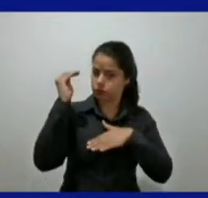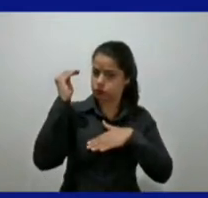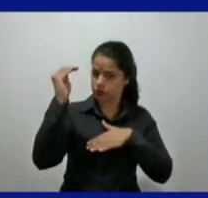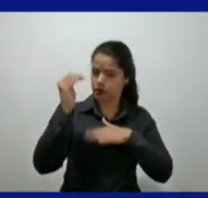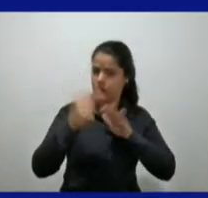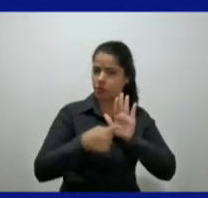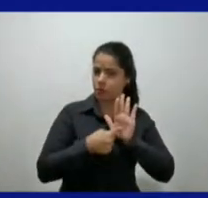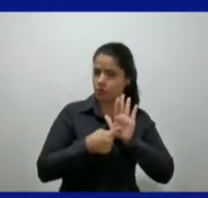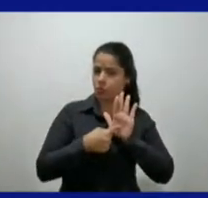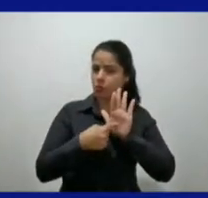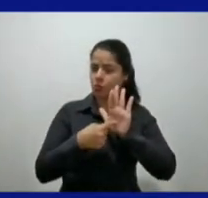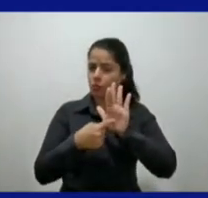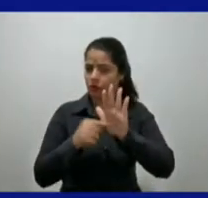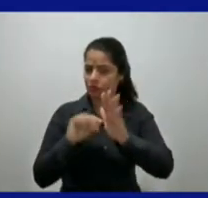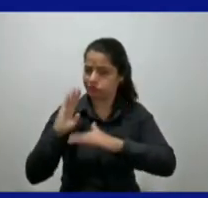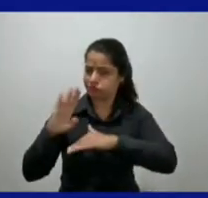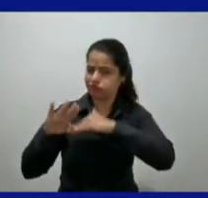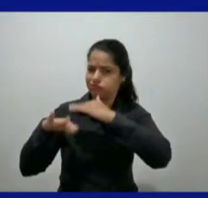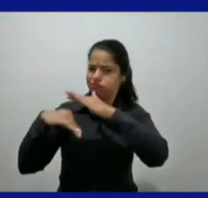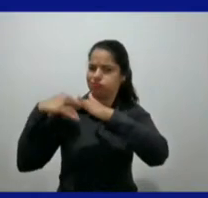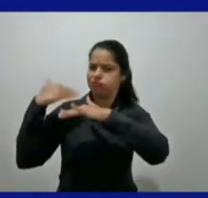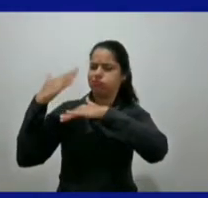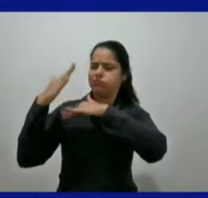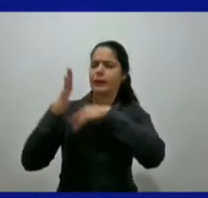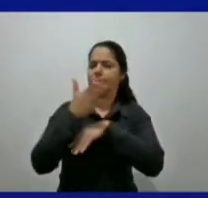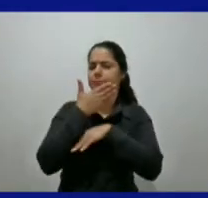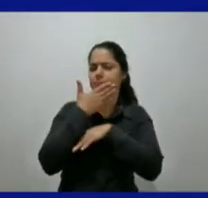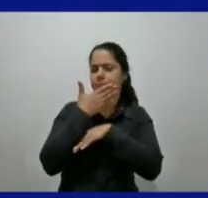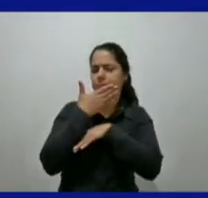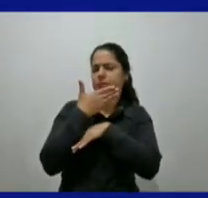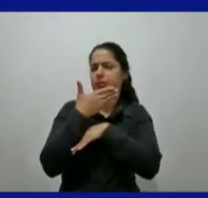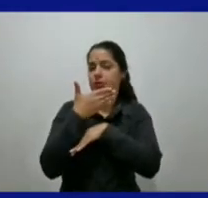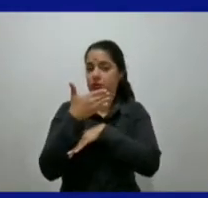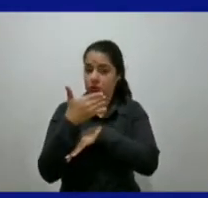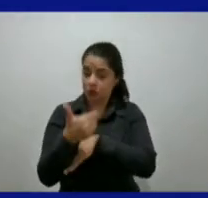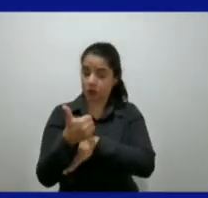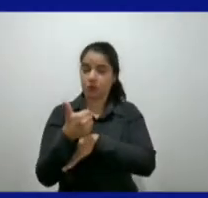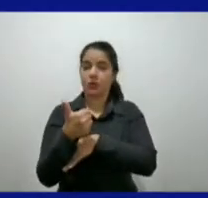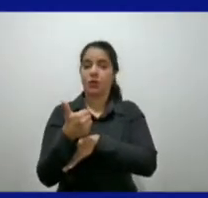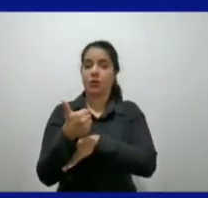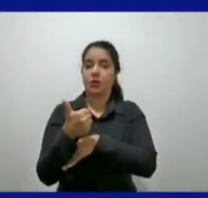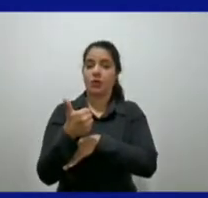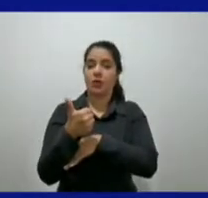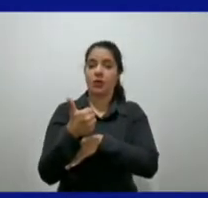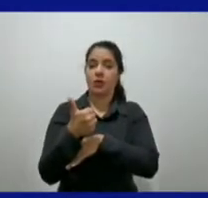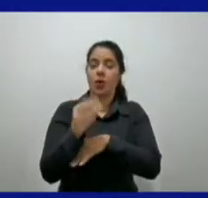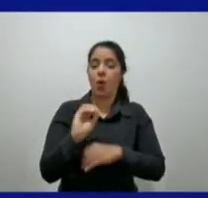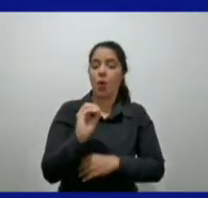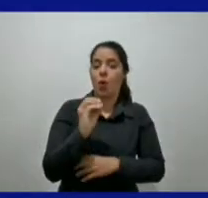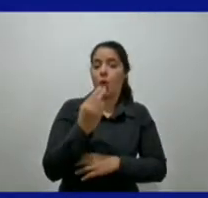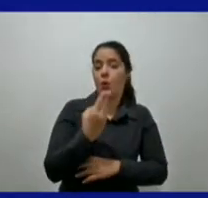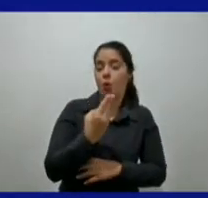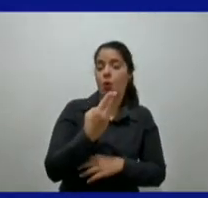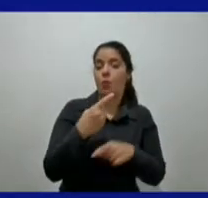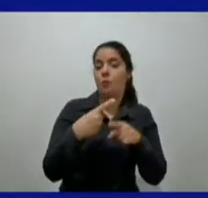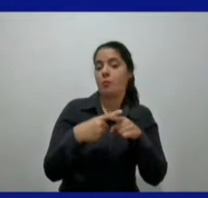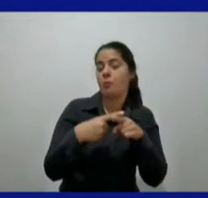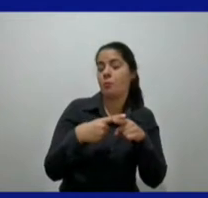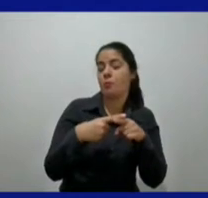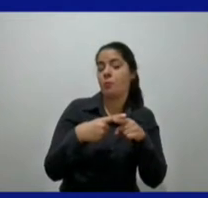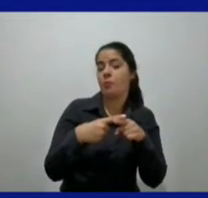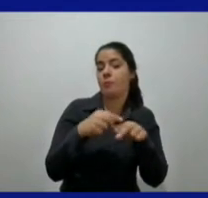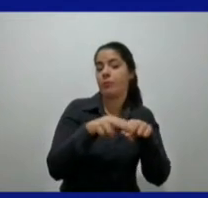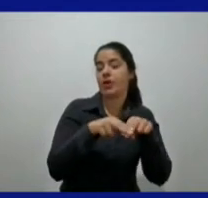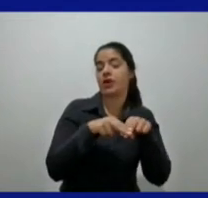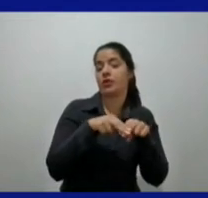desempenho por serem melhores e não por serem ESG. E eu faço a mesma pergunta. Elas